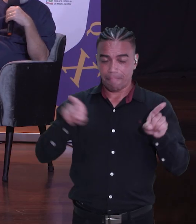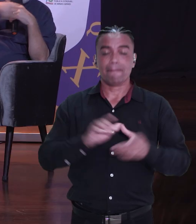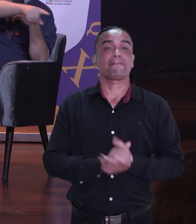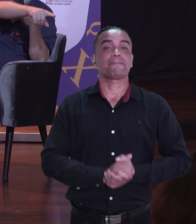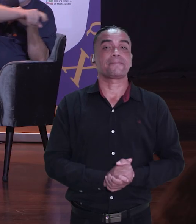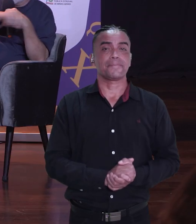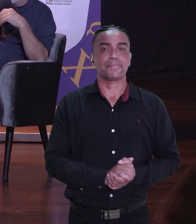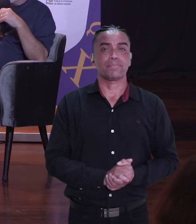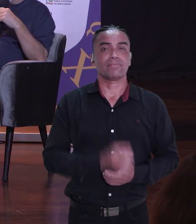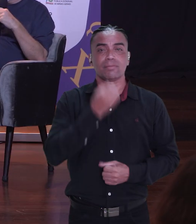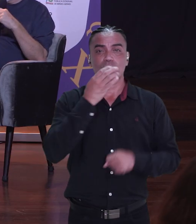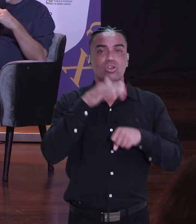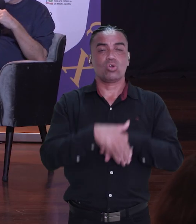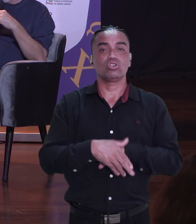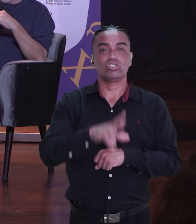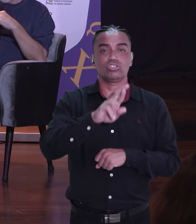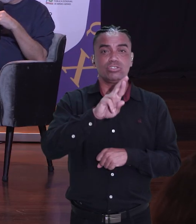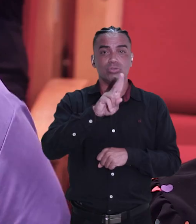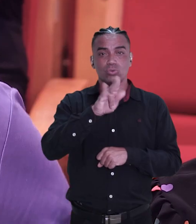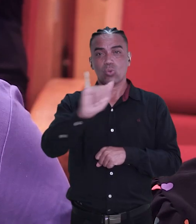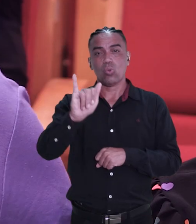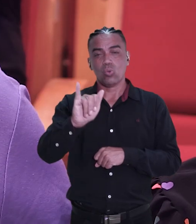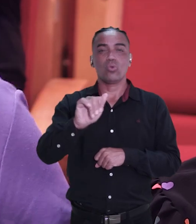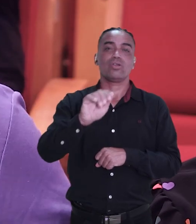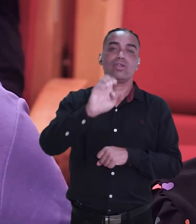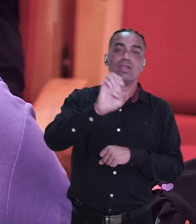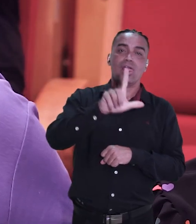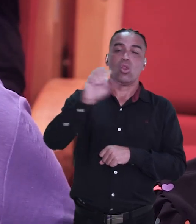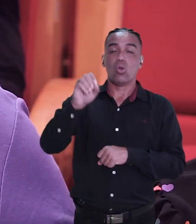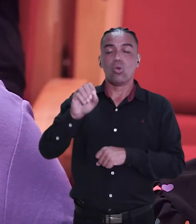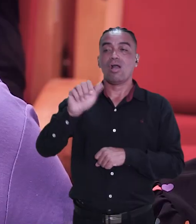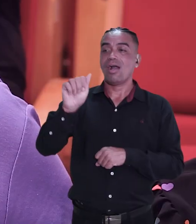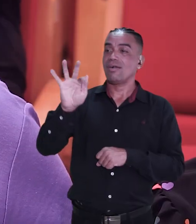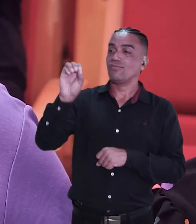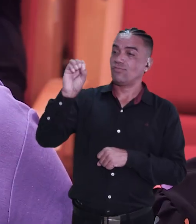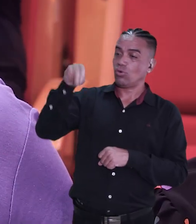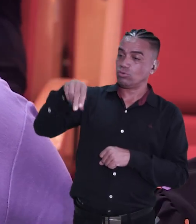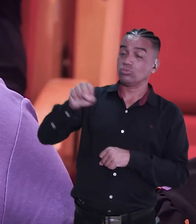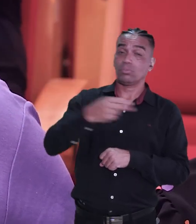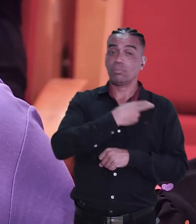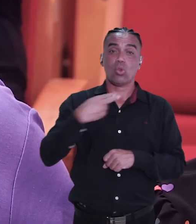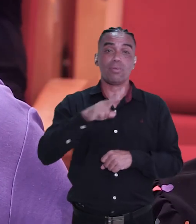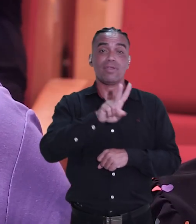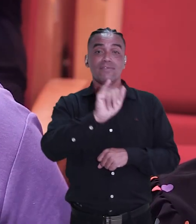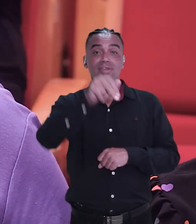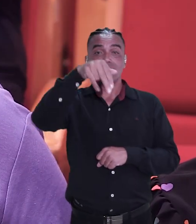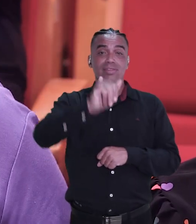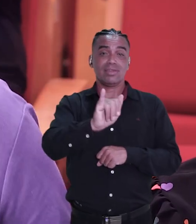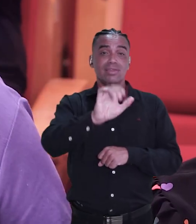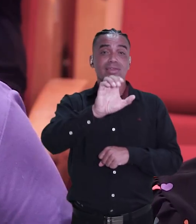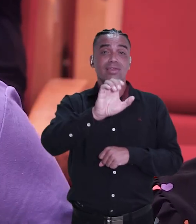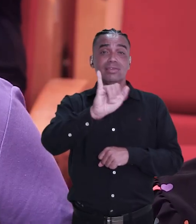Aqui, depois aqui. Boa noite, Rui, Elô, Afonso. Meu nome é Vinícius. Prazer